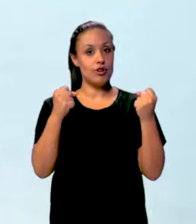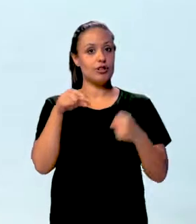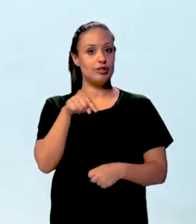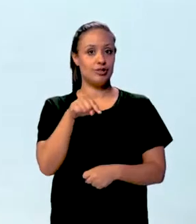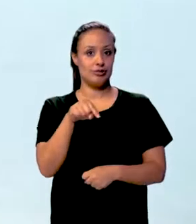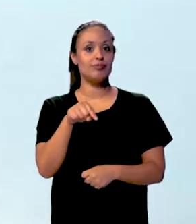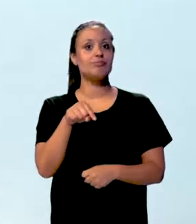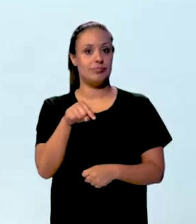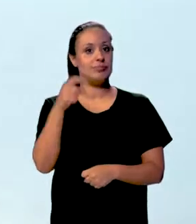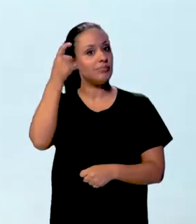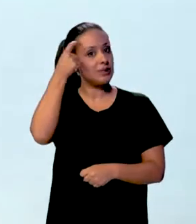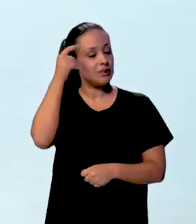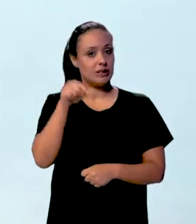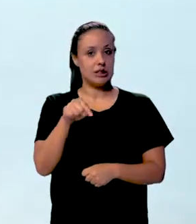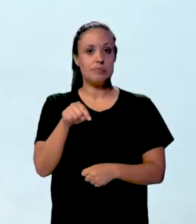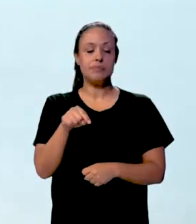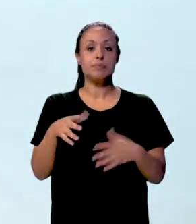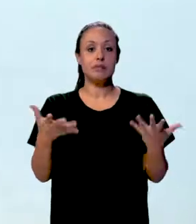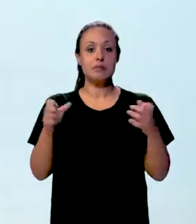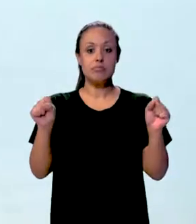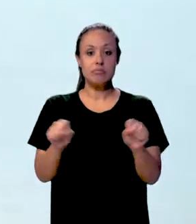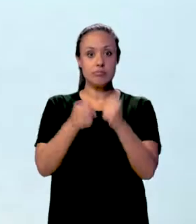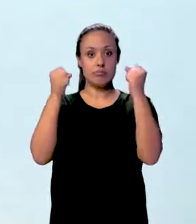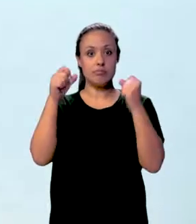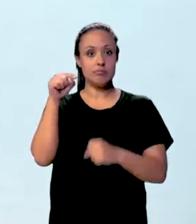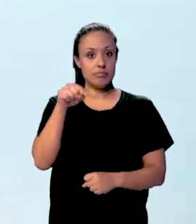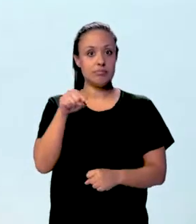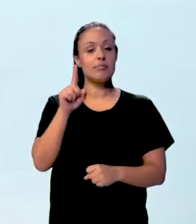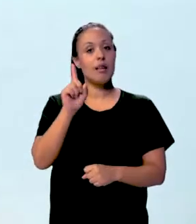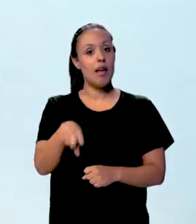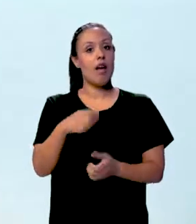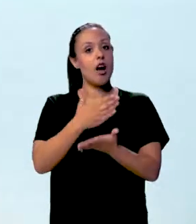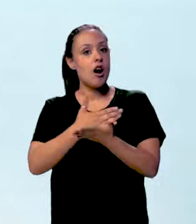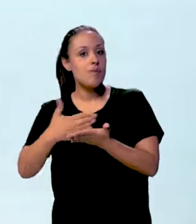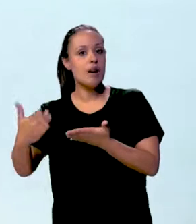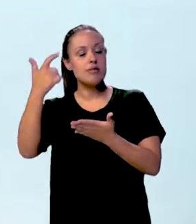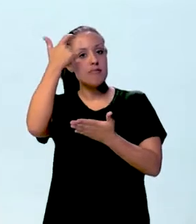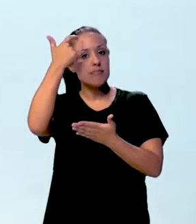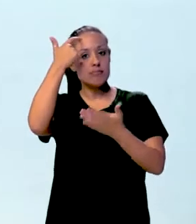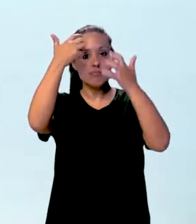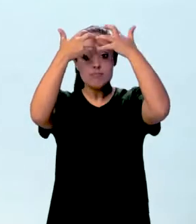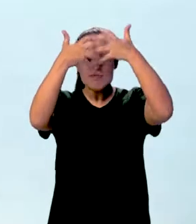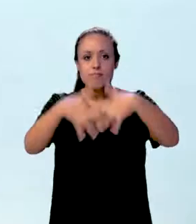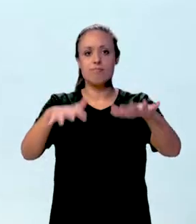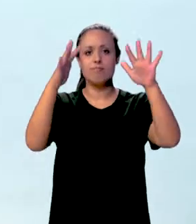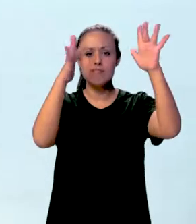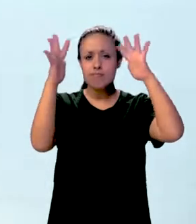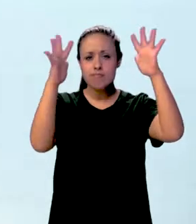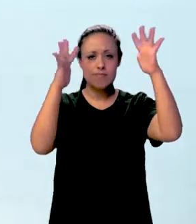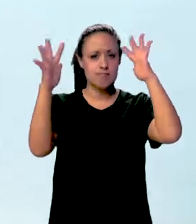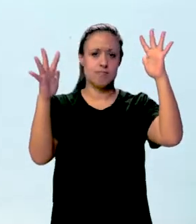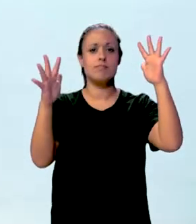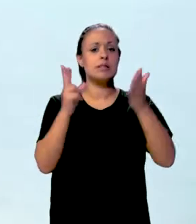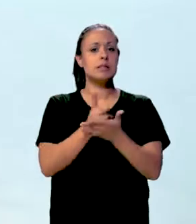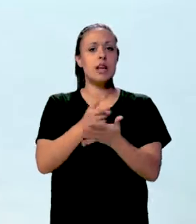realidade. Então, uma maneira de descolonizar é descolonizar o pensamento. E uma estratégia de